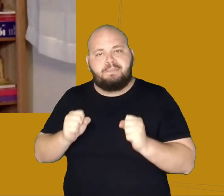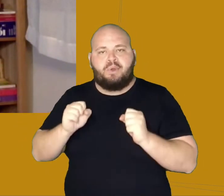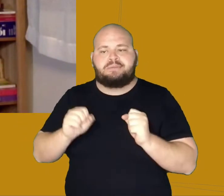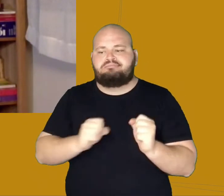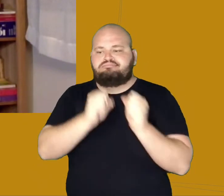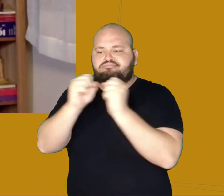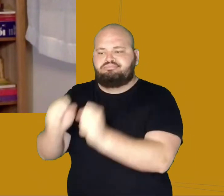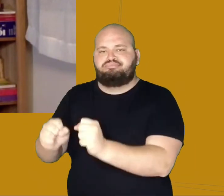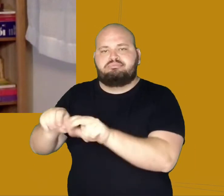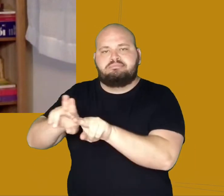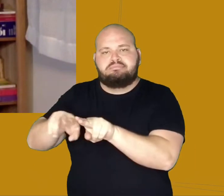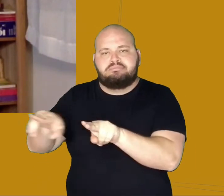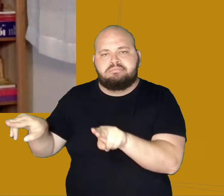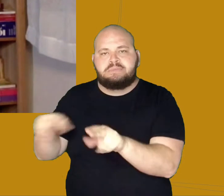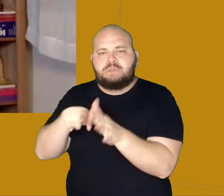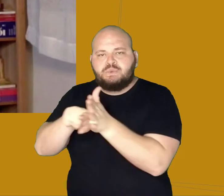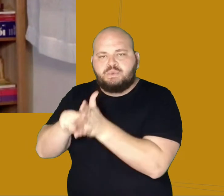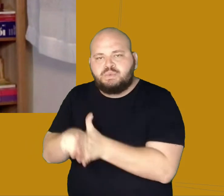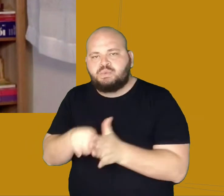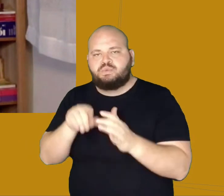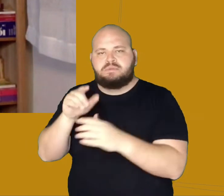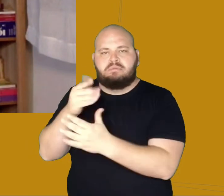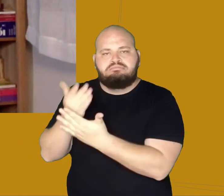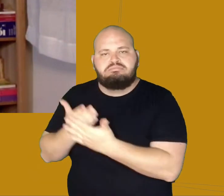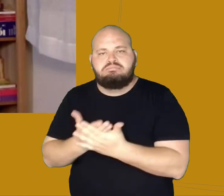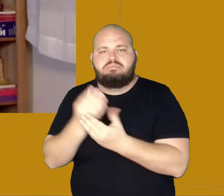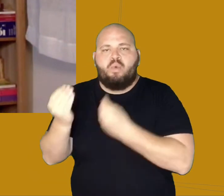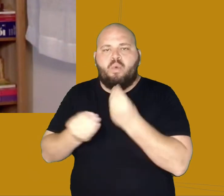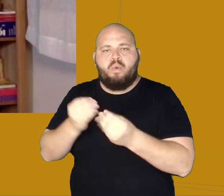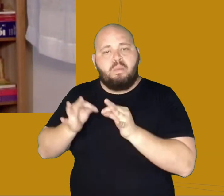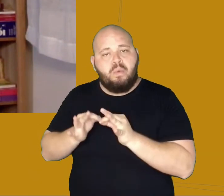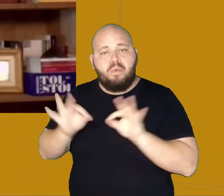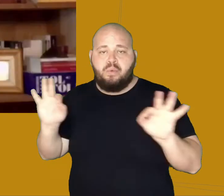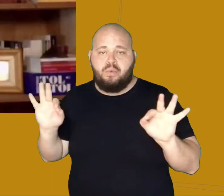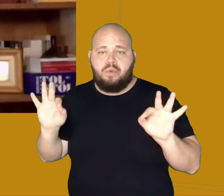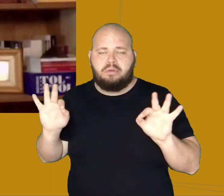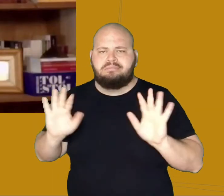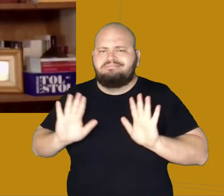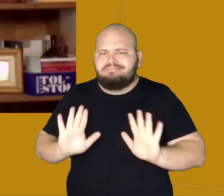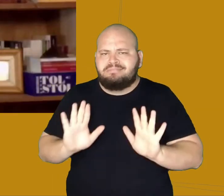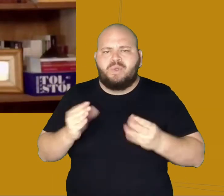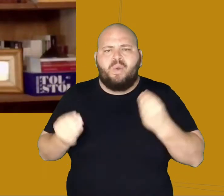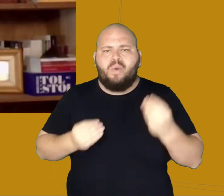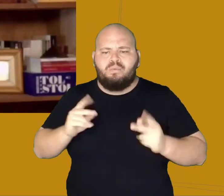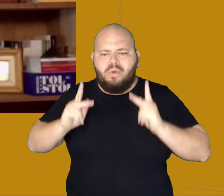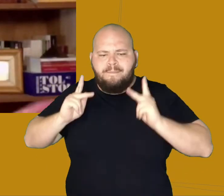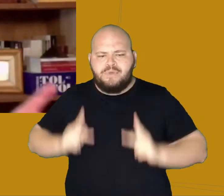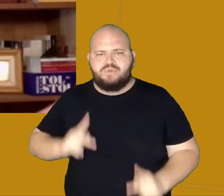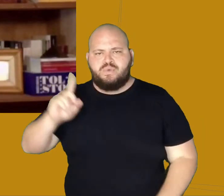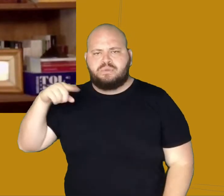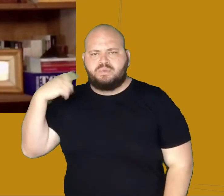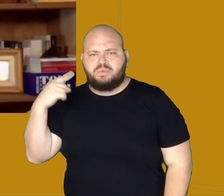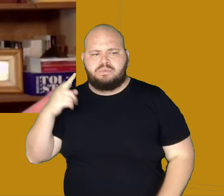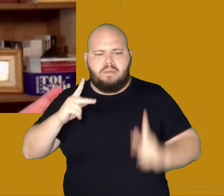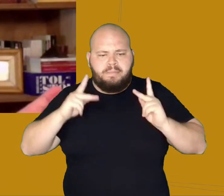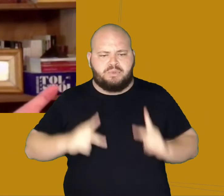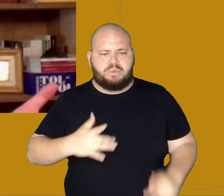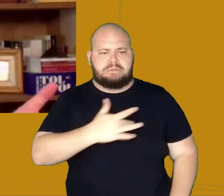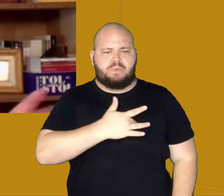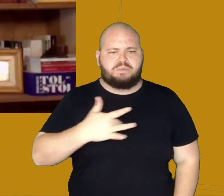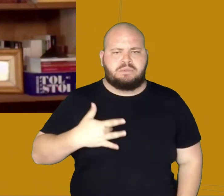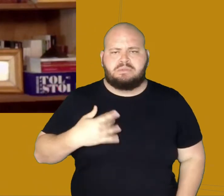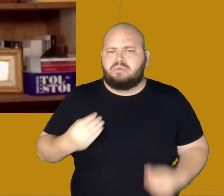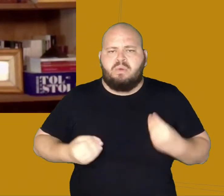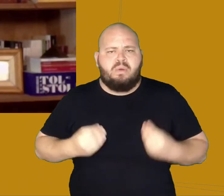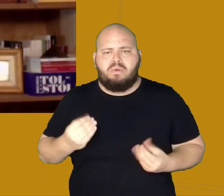passível de ser institucionalizado e estudado em busca da cura para a sua doença. Ora, o que vai diferenciar a pessoa doente da pessoa